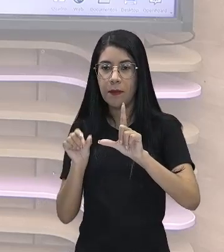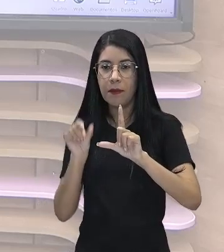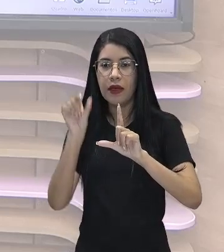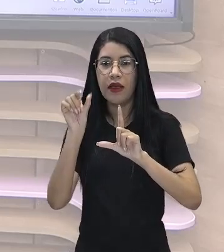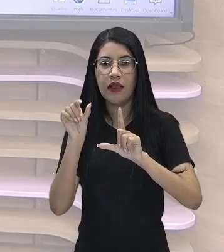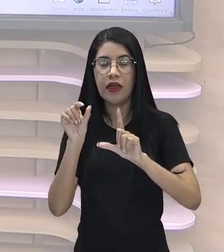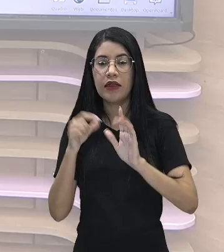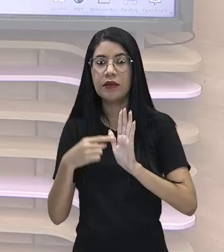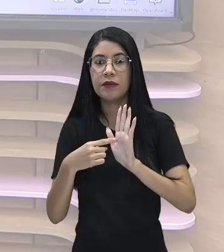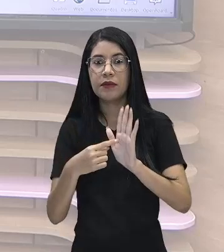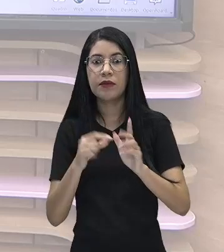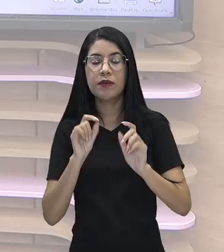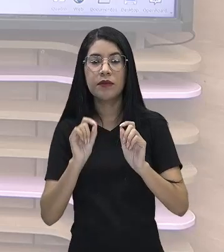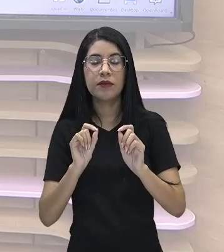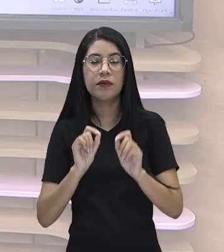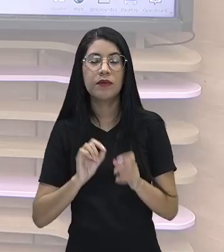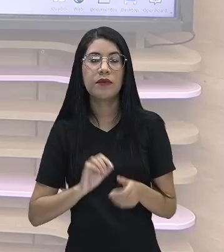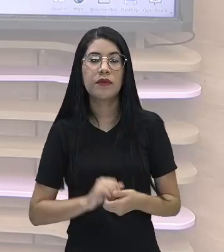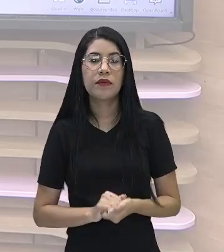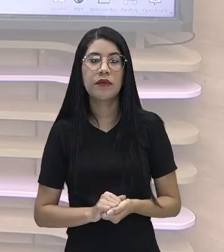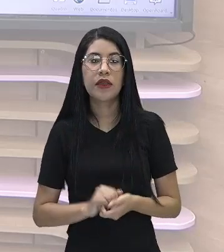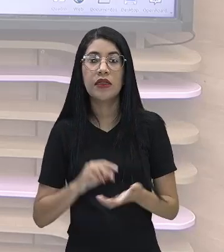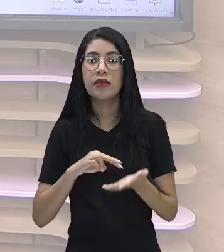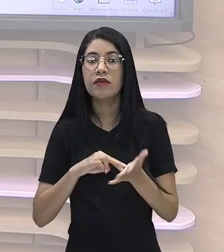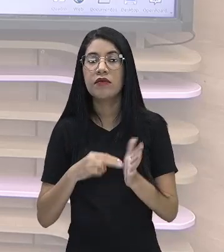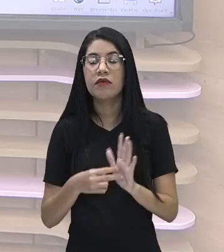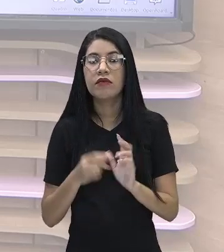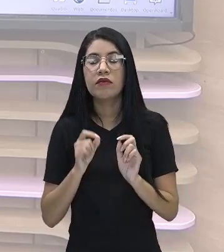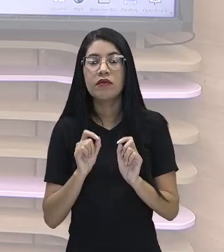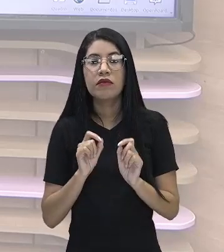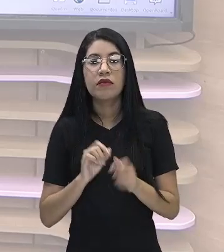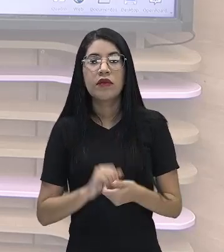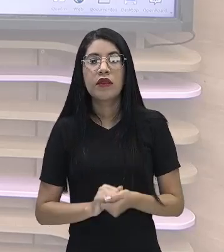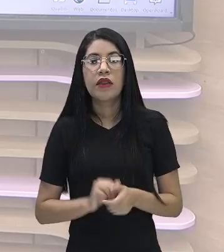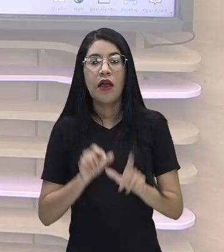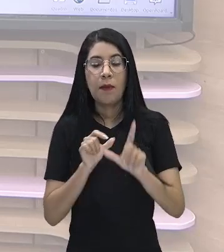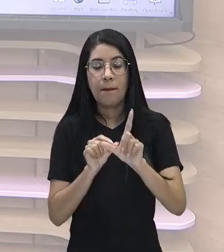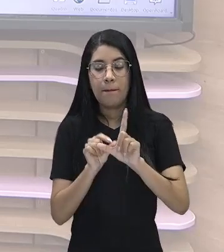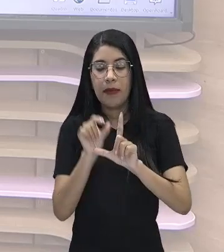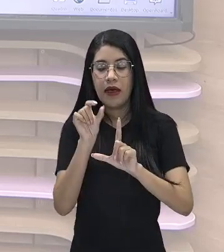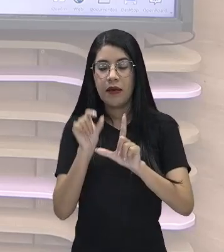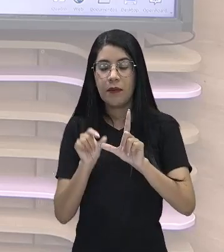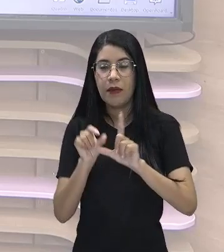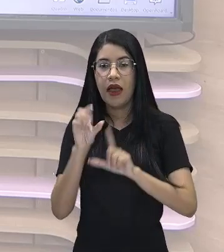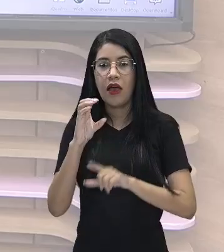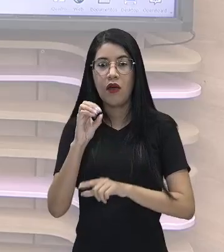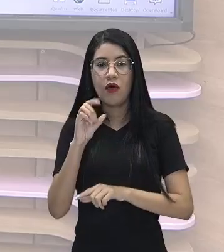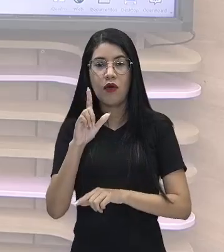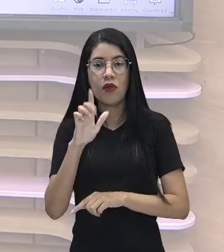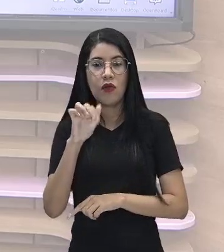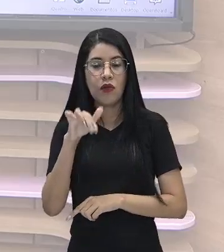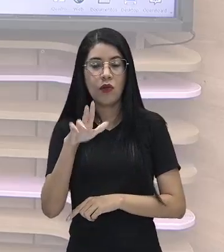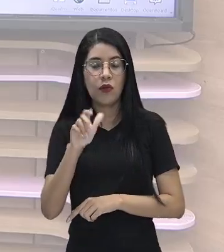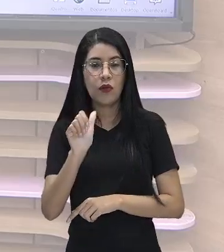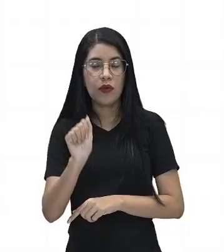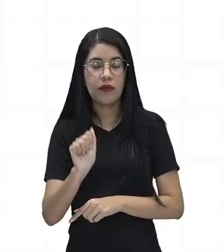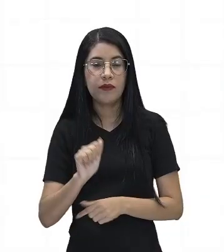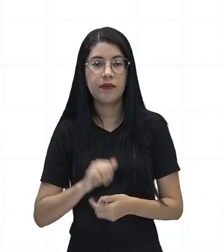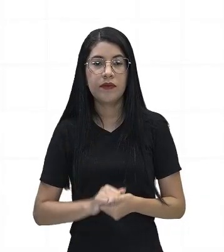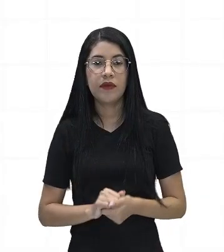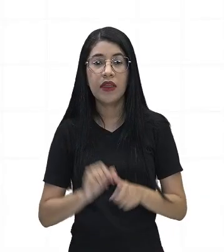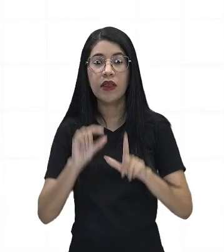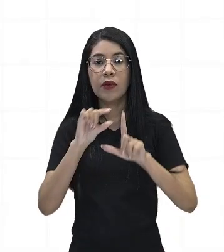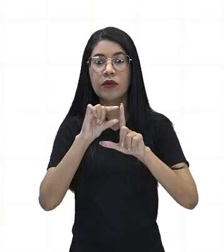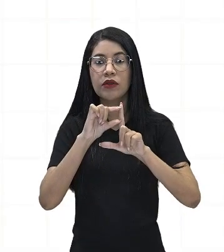eles indicam, né, eles indicam um gráfico de coluna. E o gráfico de